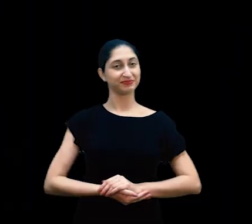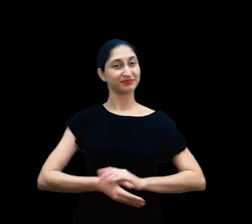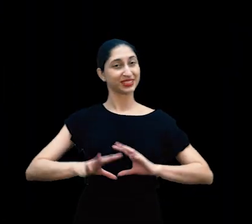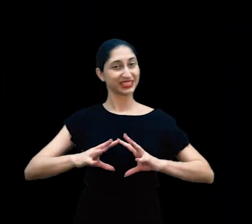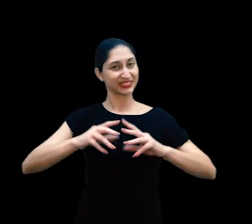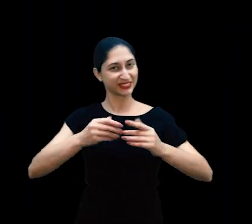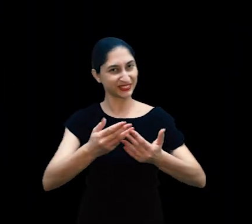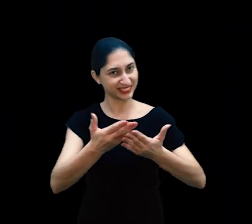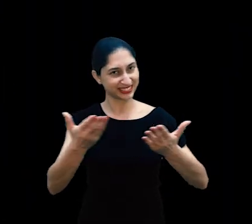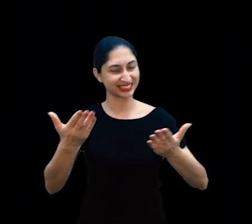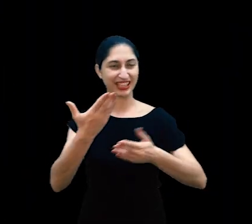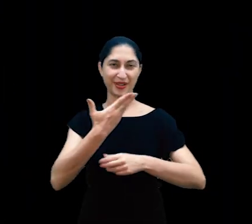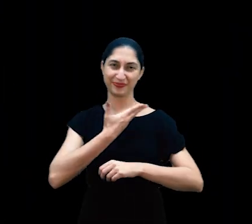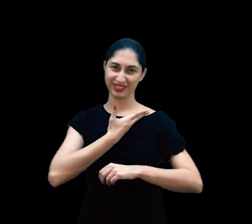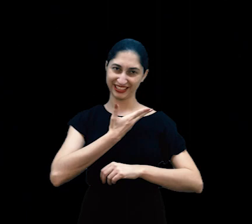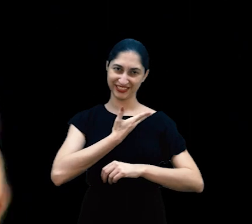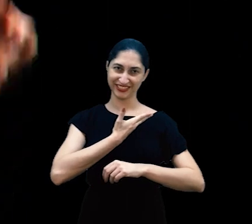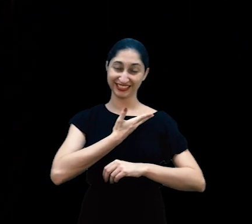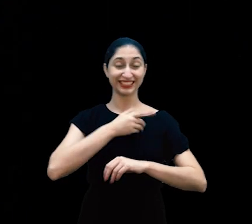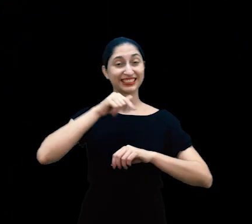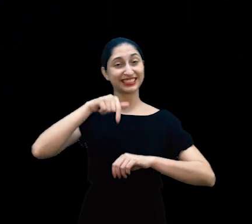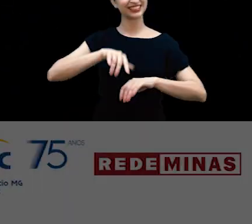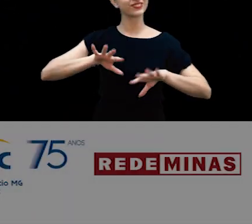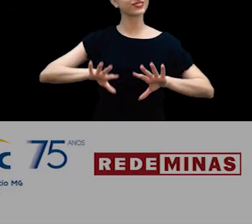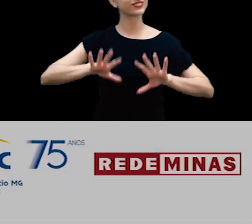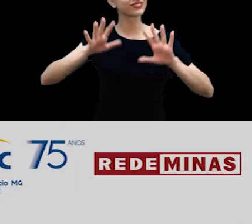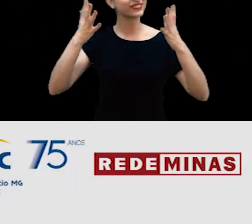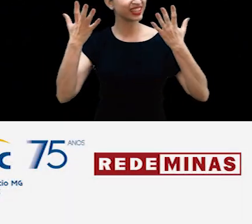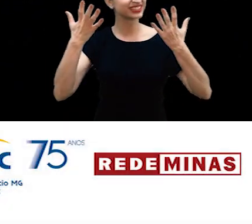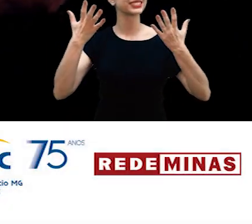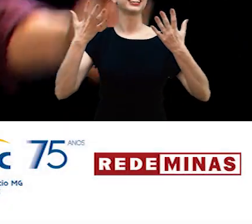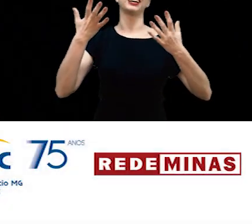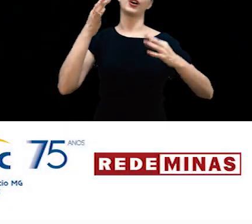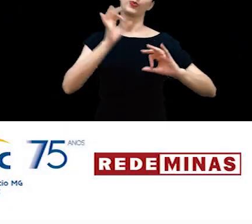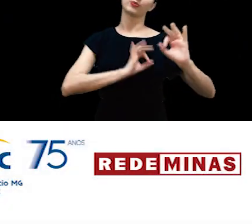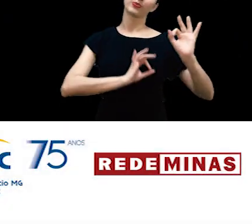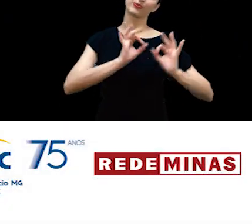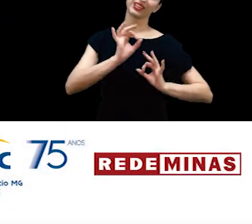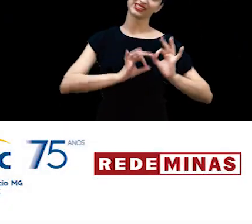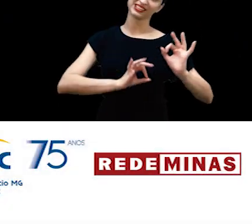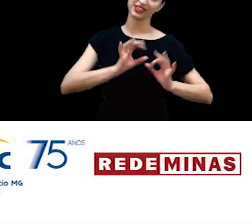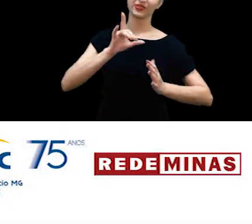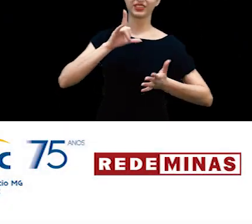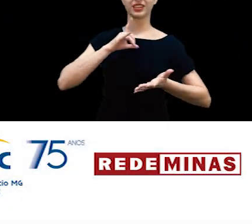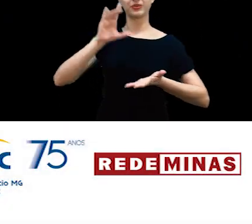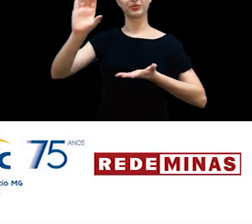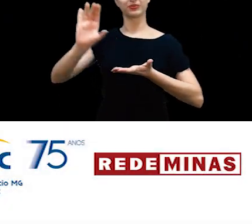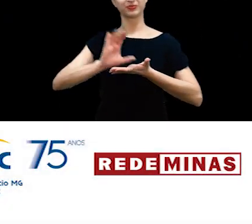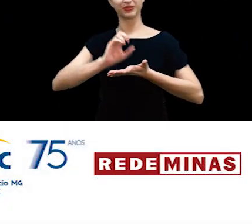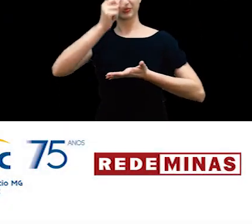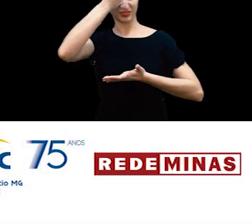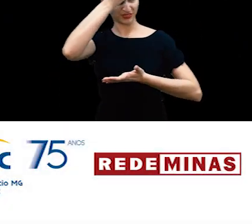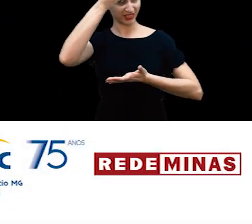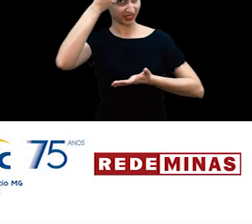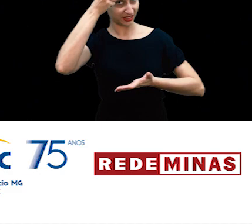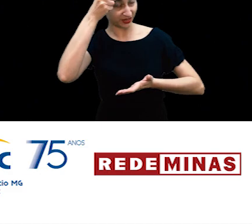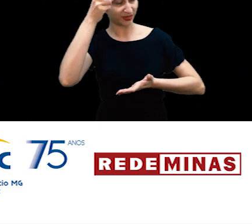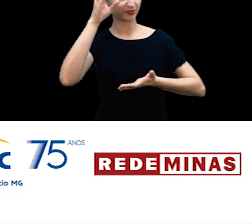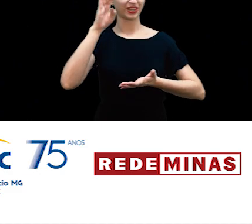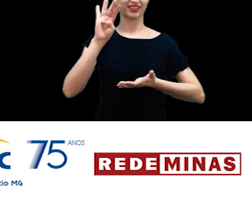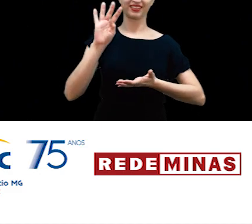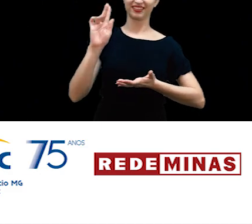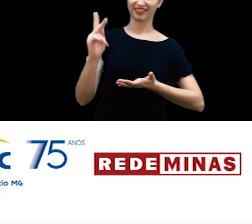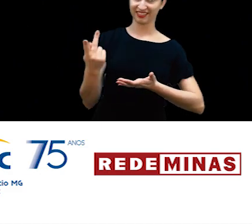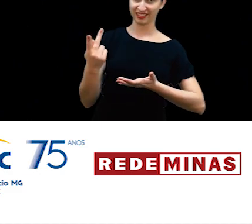Meus cupeirinhos, o Arraiá Arrumação tem o patrocínio da Prefeitura Municipal de